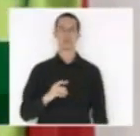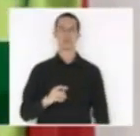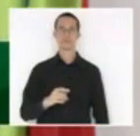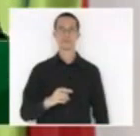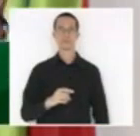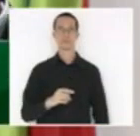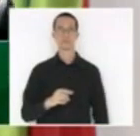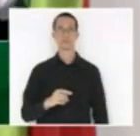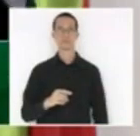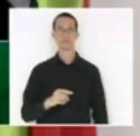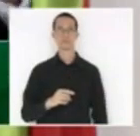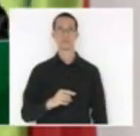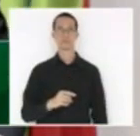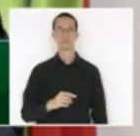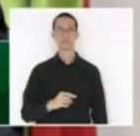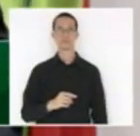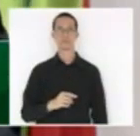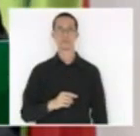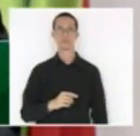muito,